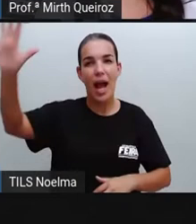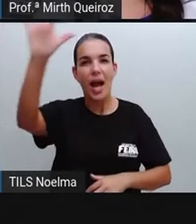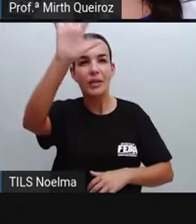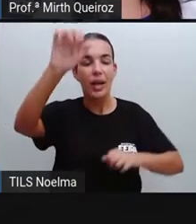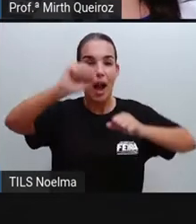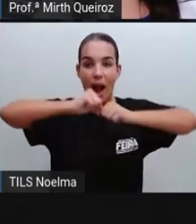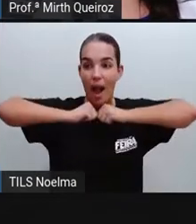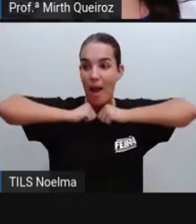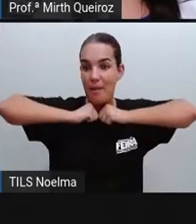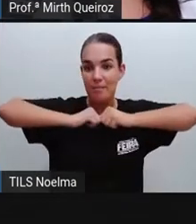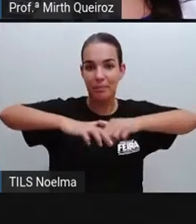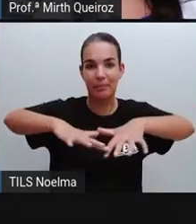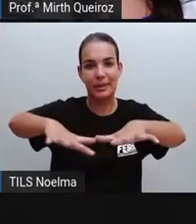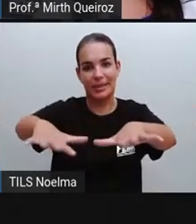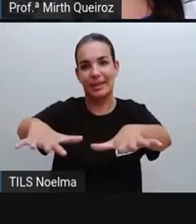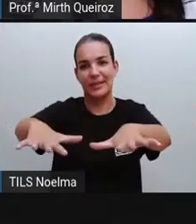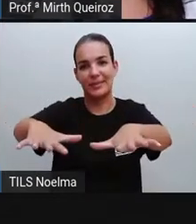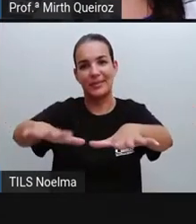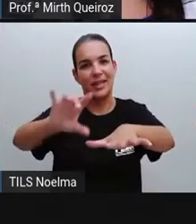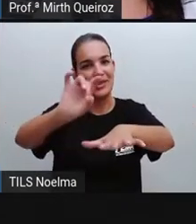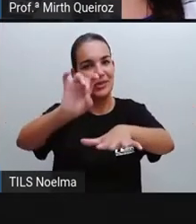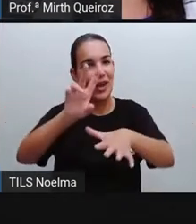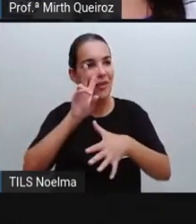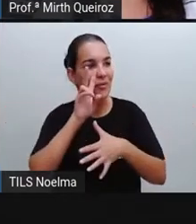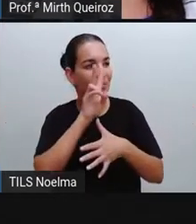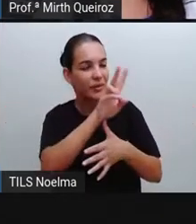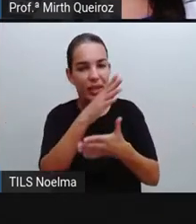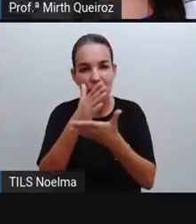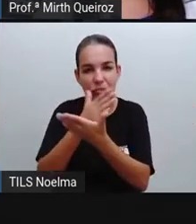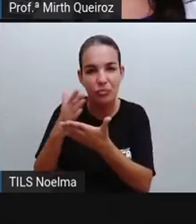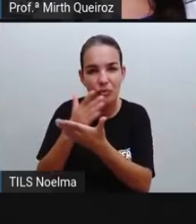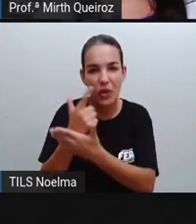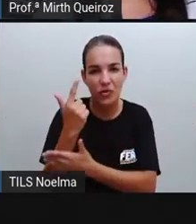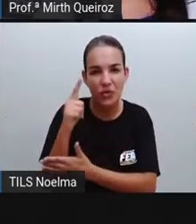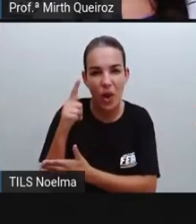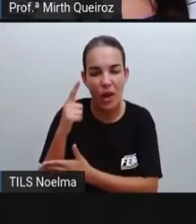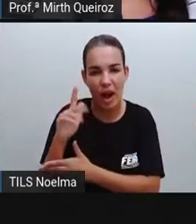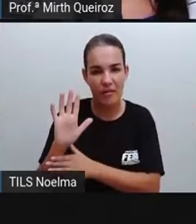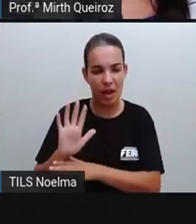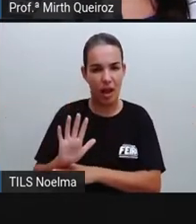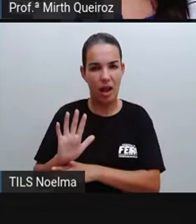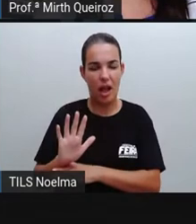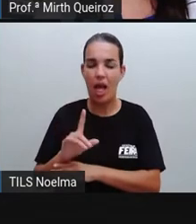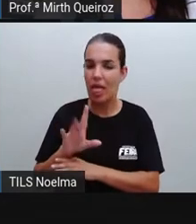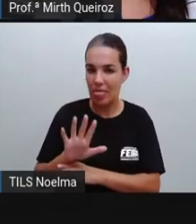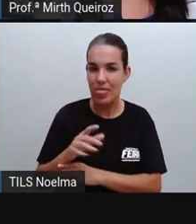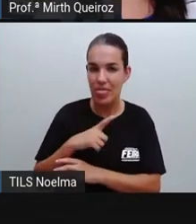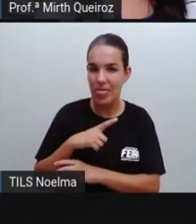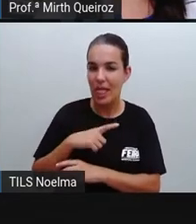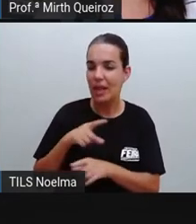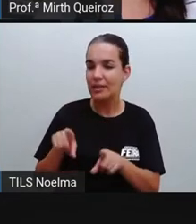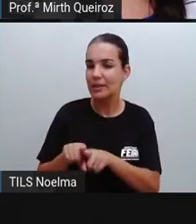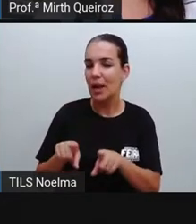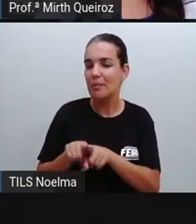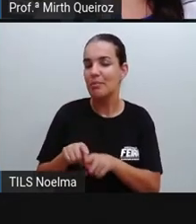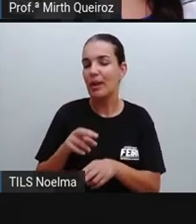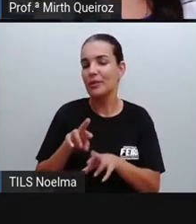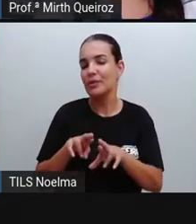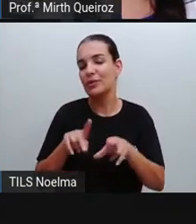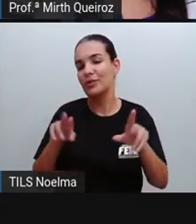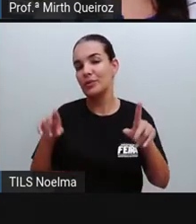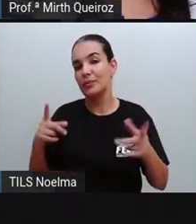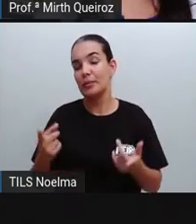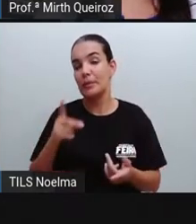que não se limita apenas a uma divisão geográfica e vai nos revelar aspectos de referentes aí à